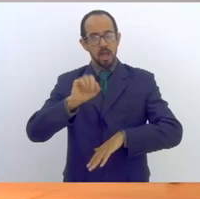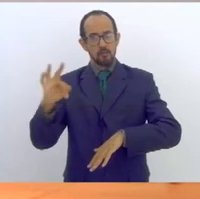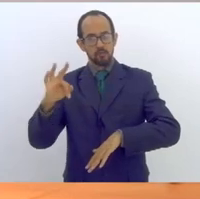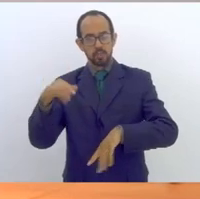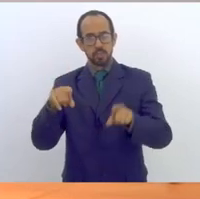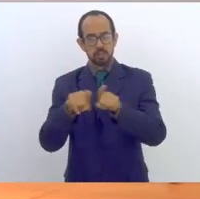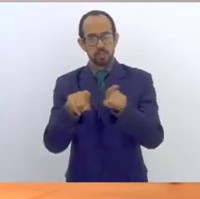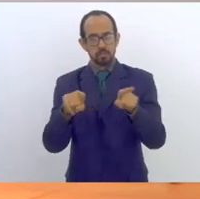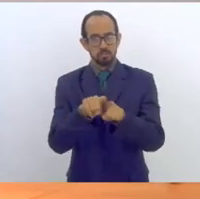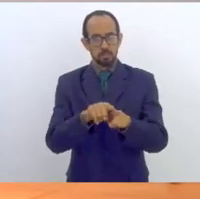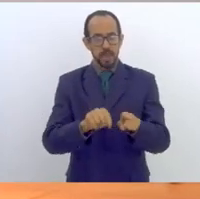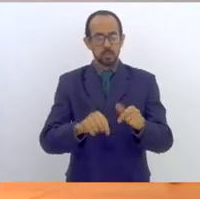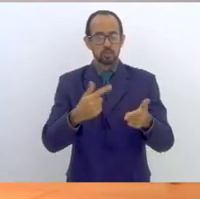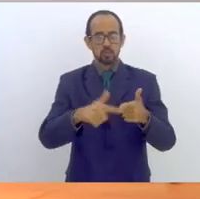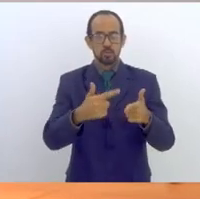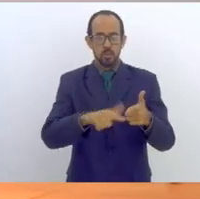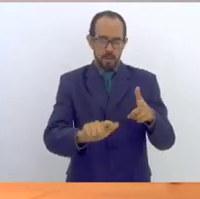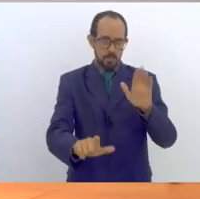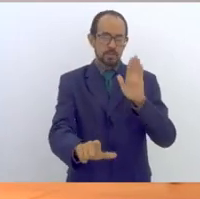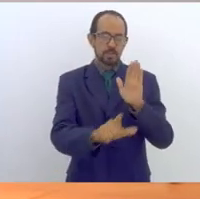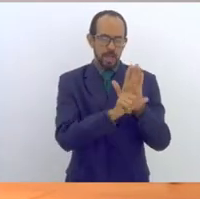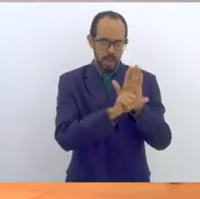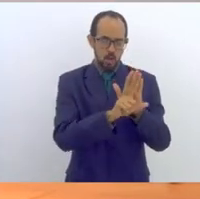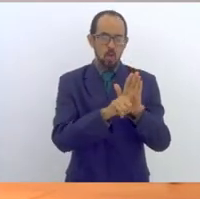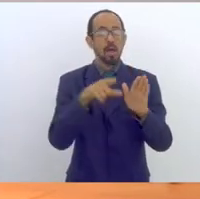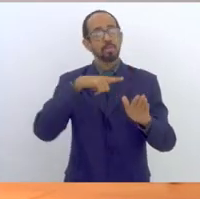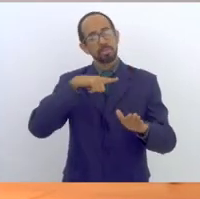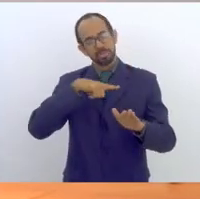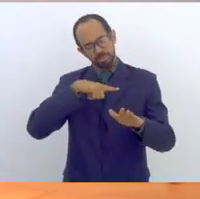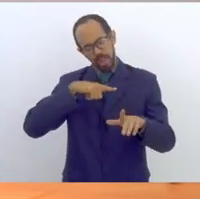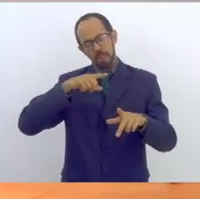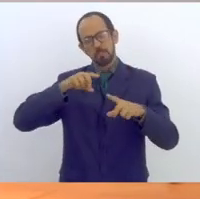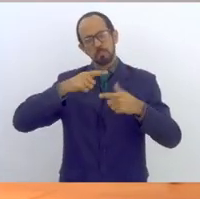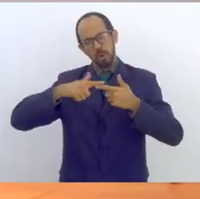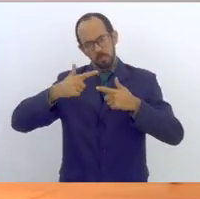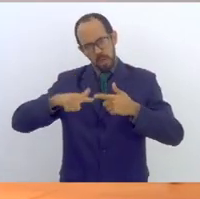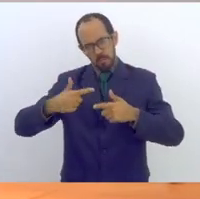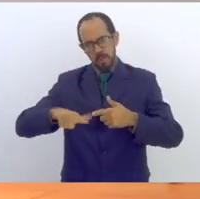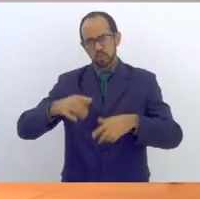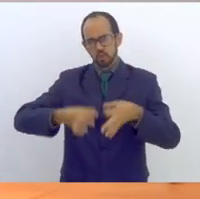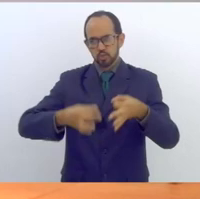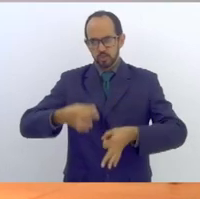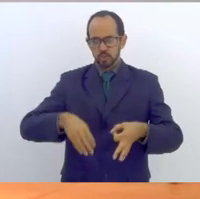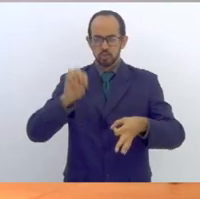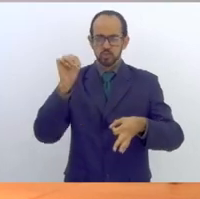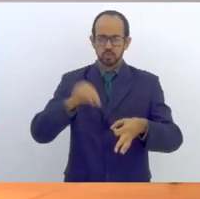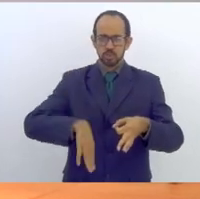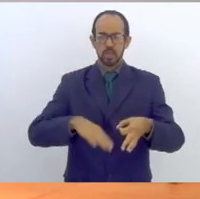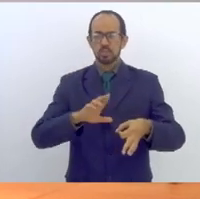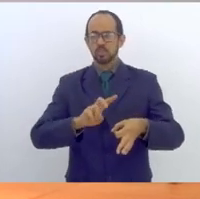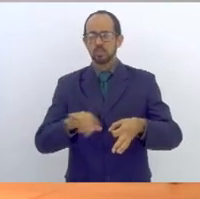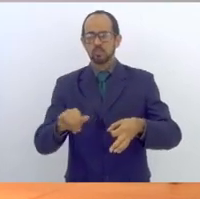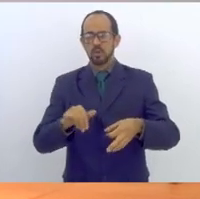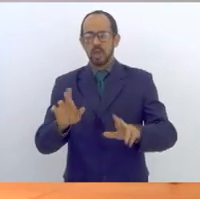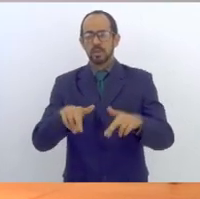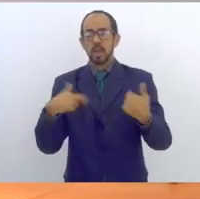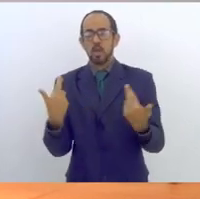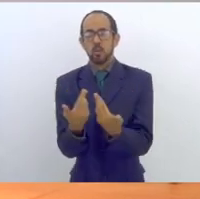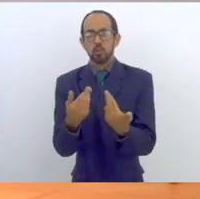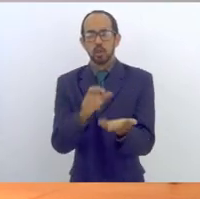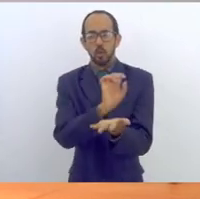e da improbidade claro que a óbice jurídicos Sim vamos sentar com cada Não